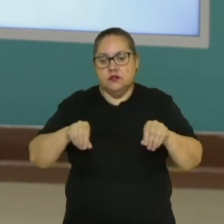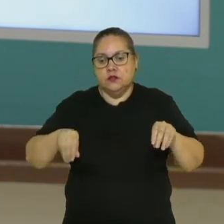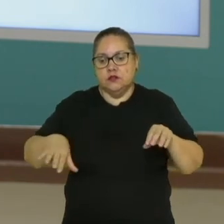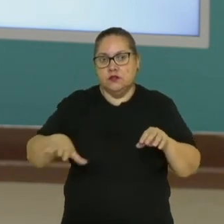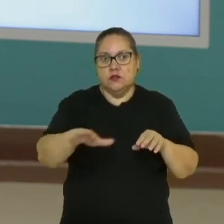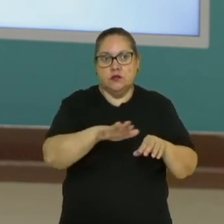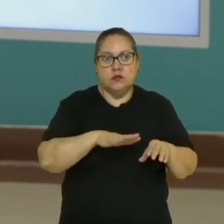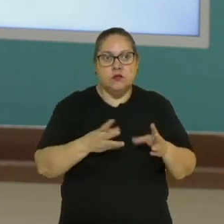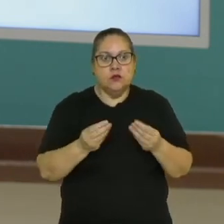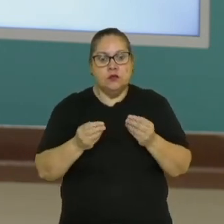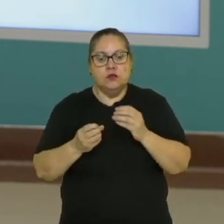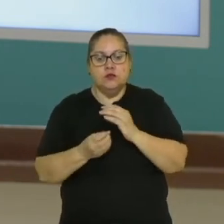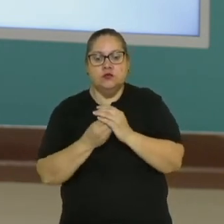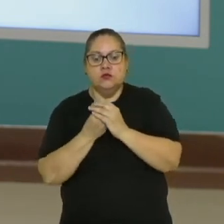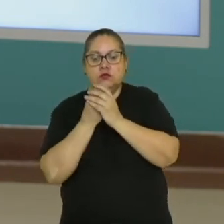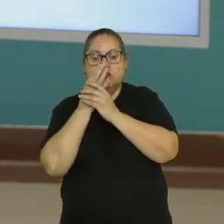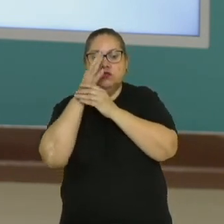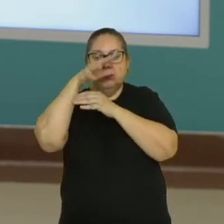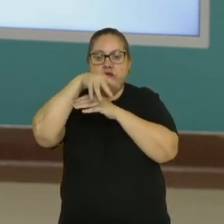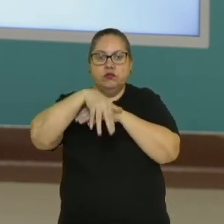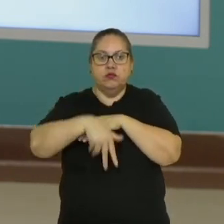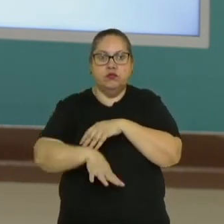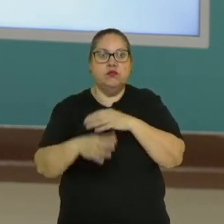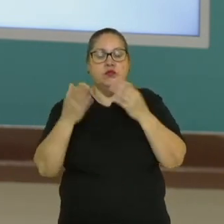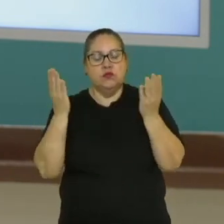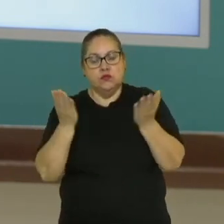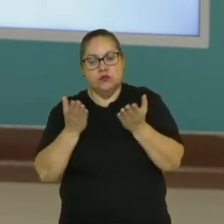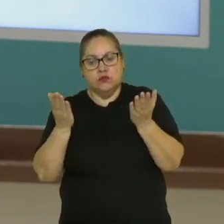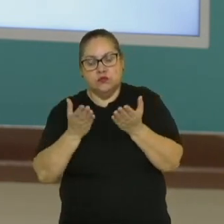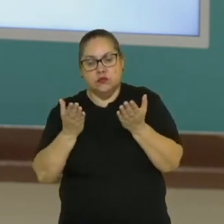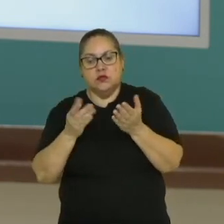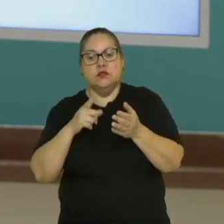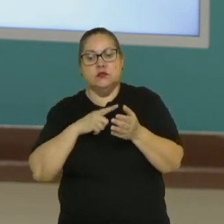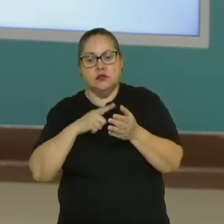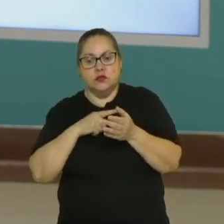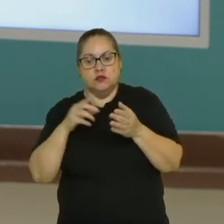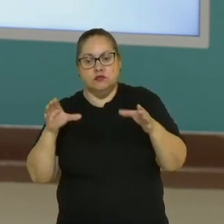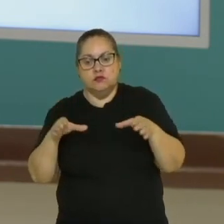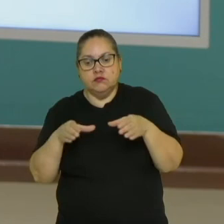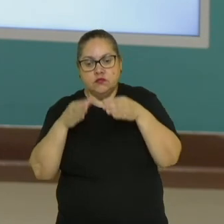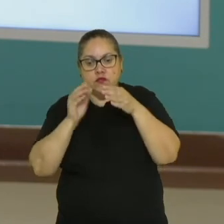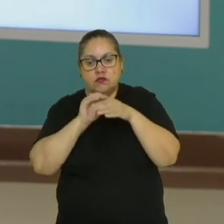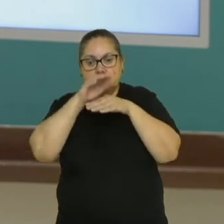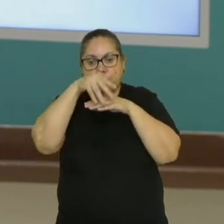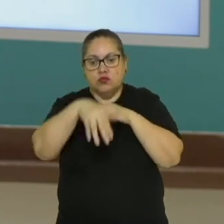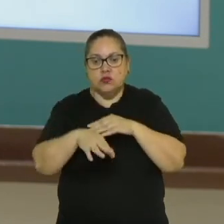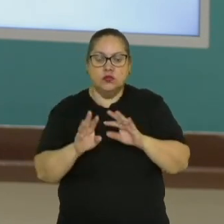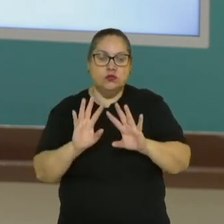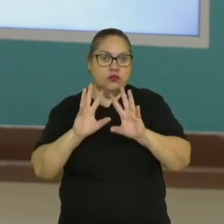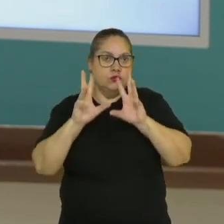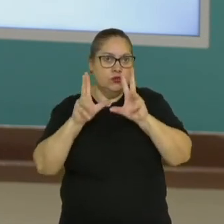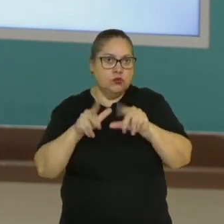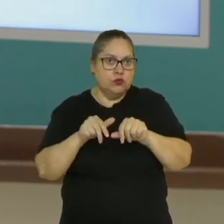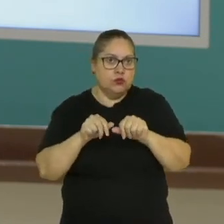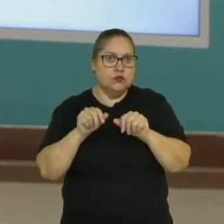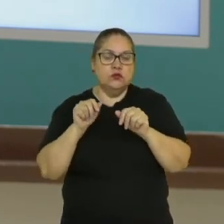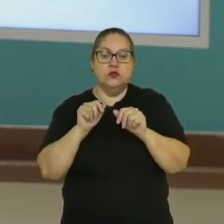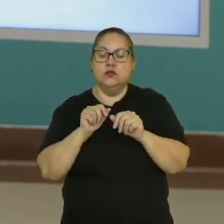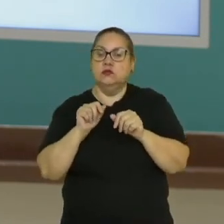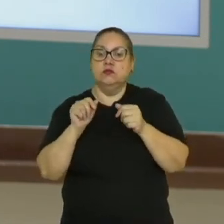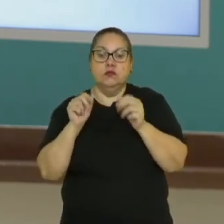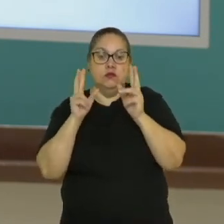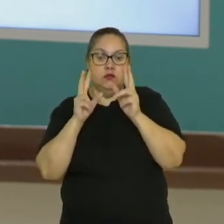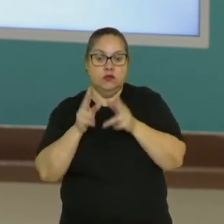havia muitos vulcões. Hoje também temos muitos vulcões, porém nem todos estão ativos ao mesmo